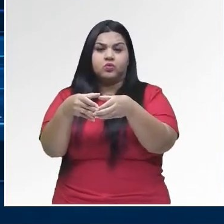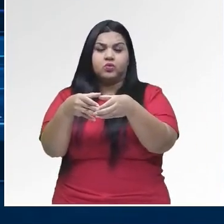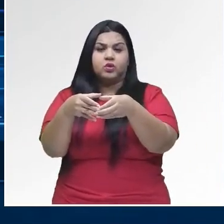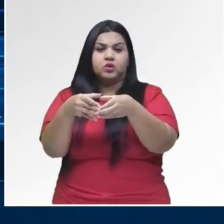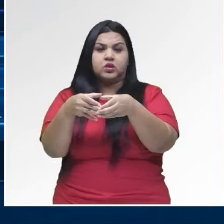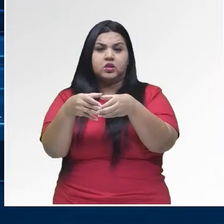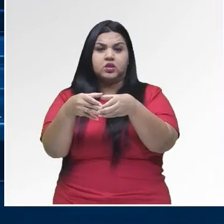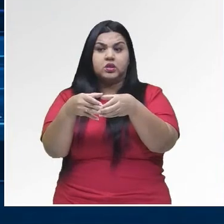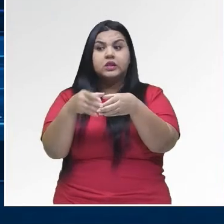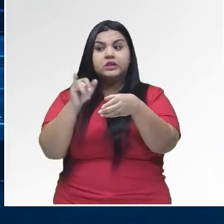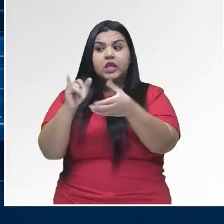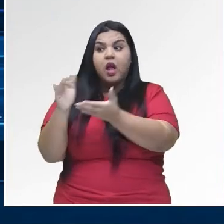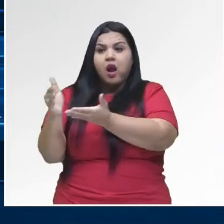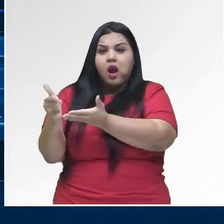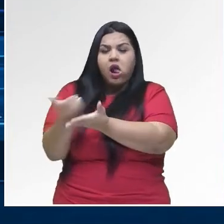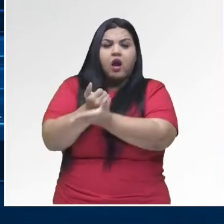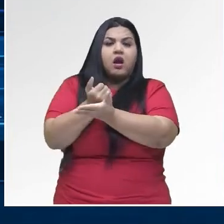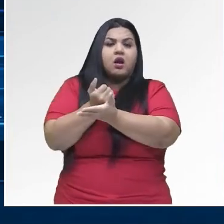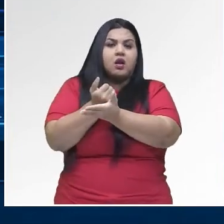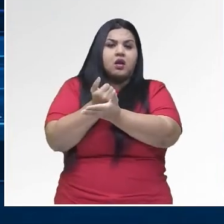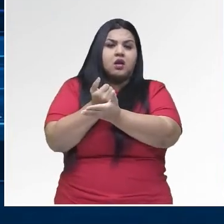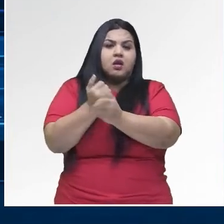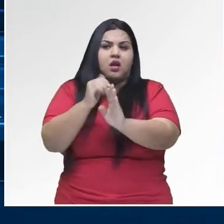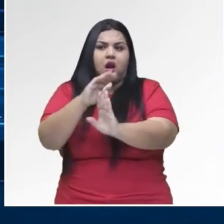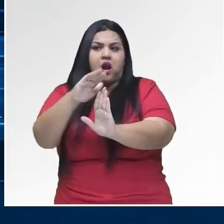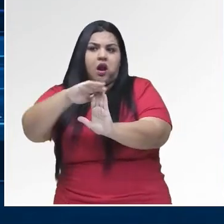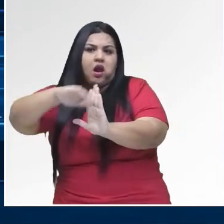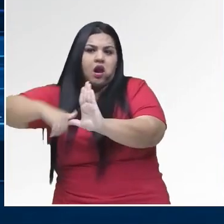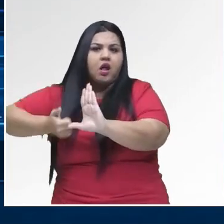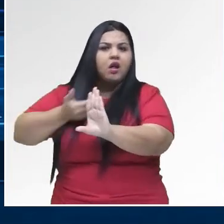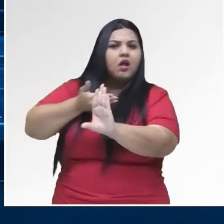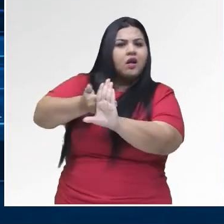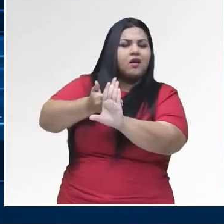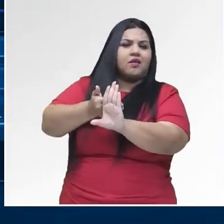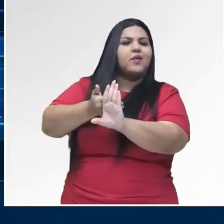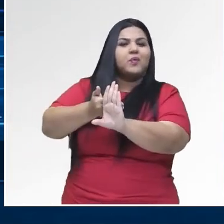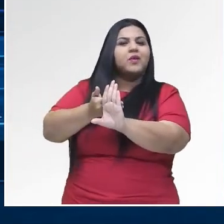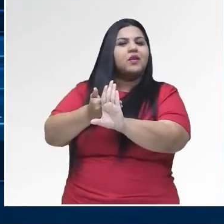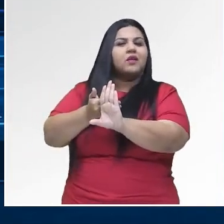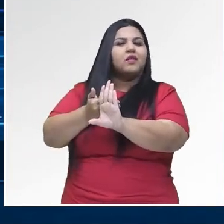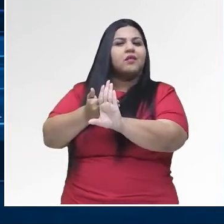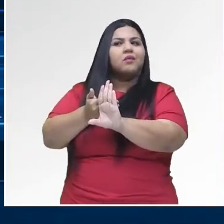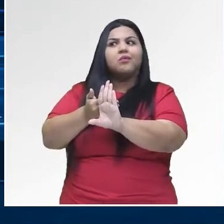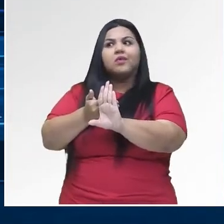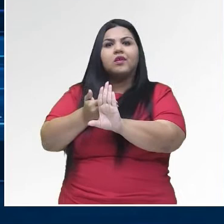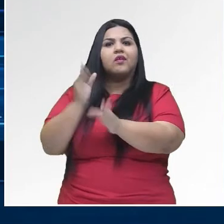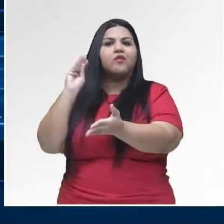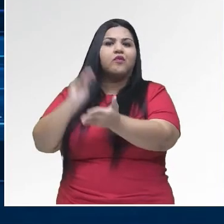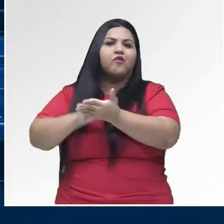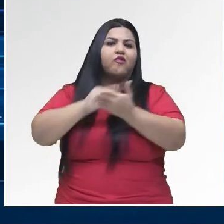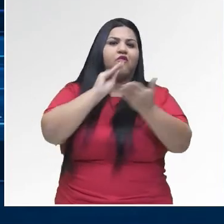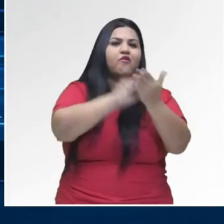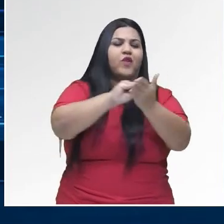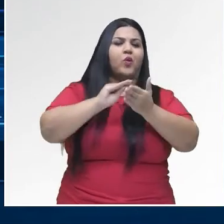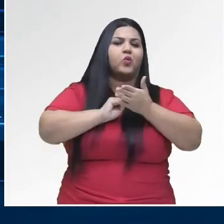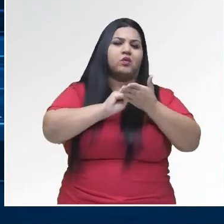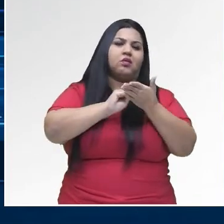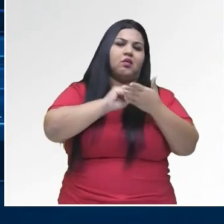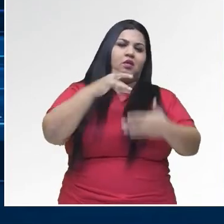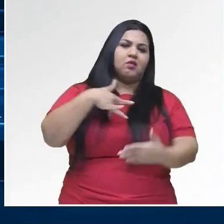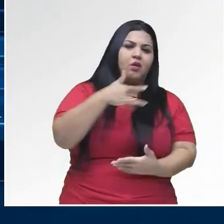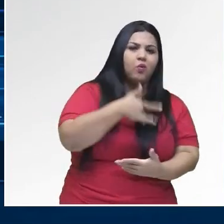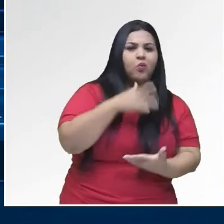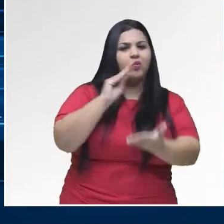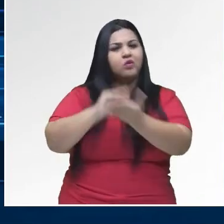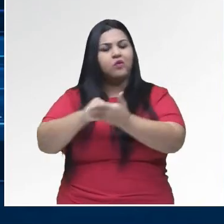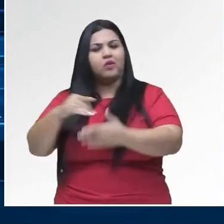rouba milhões, né? Não vai para onde deveria ir. Então, é por isso que a gente fala, isso é falta de ética. Porque